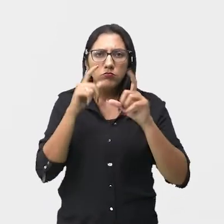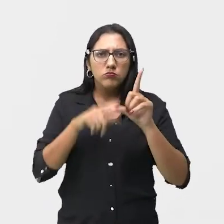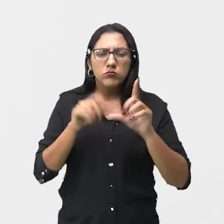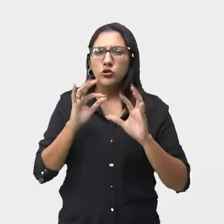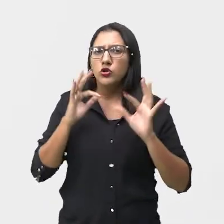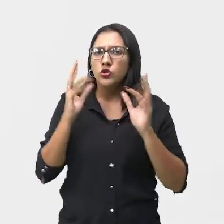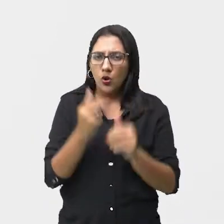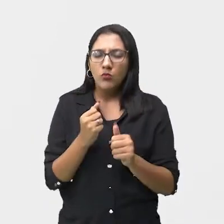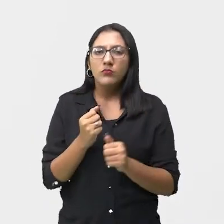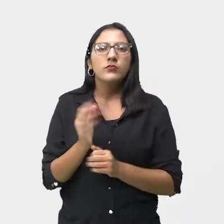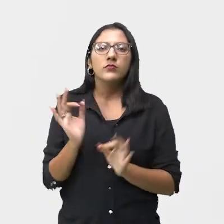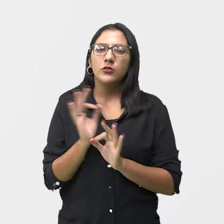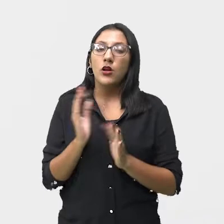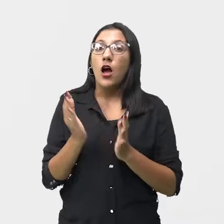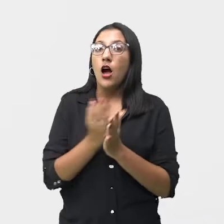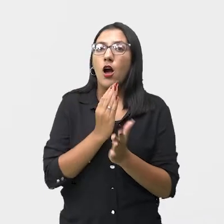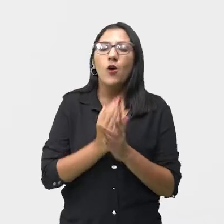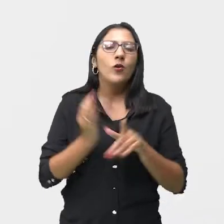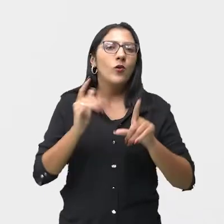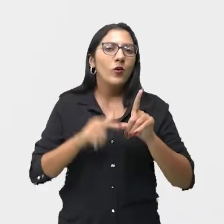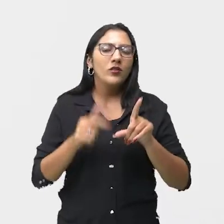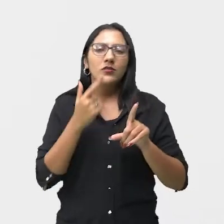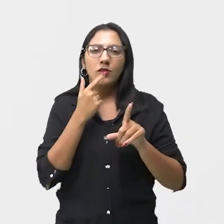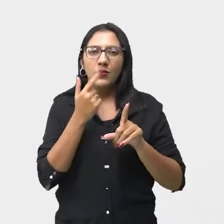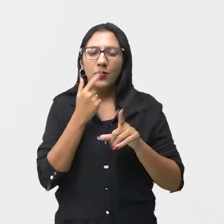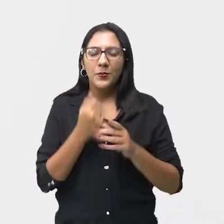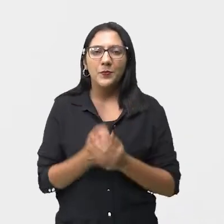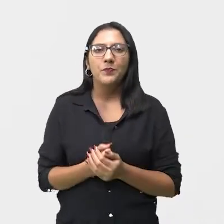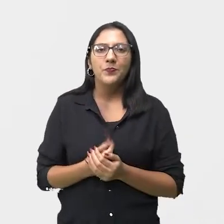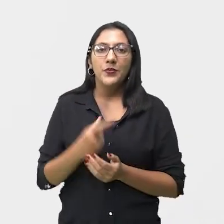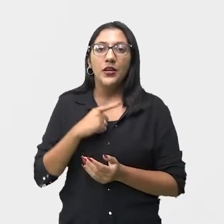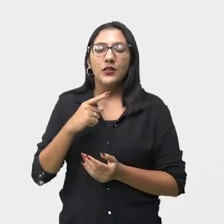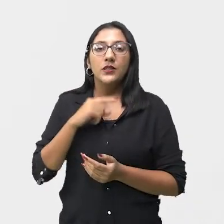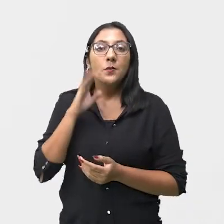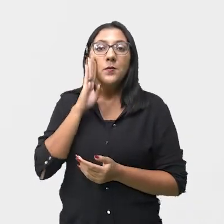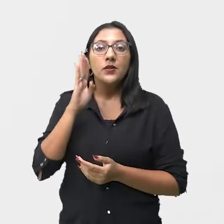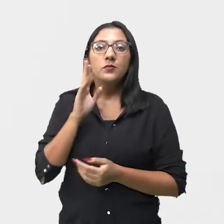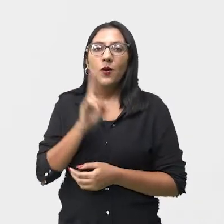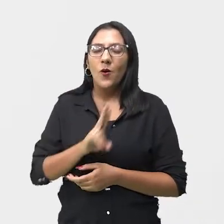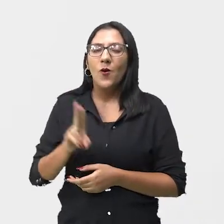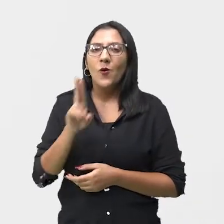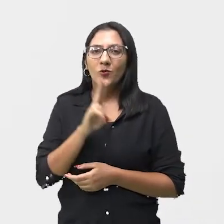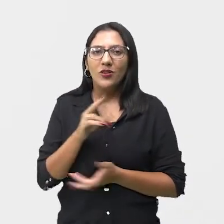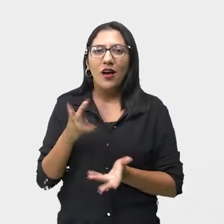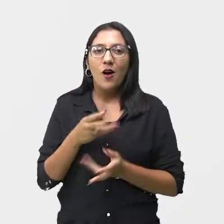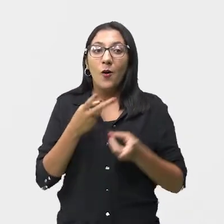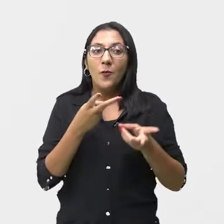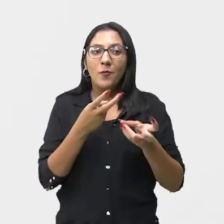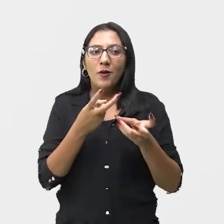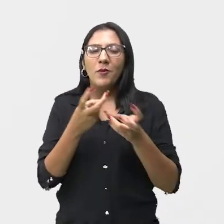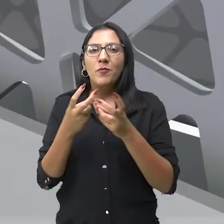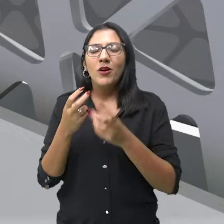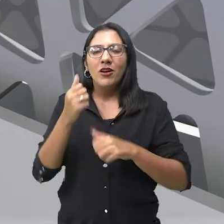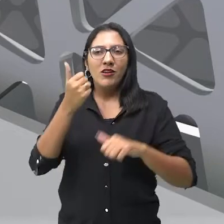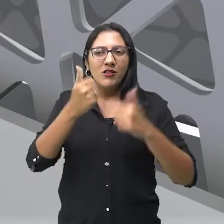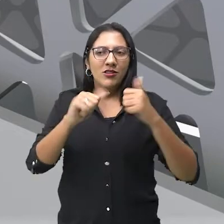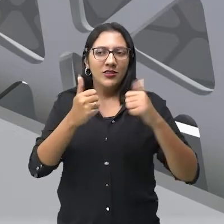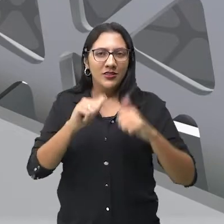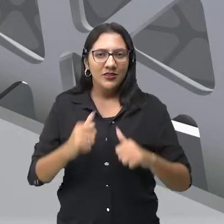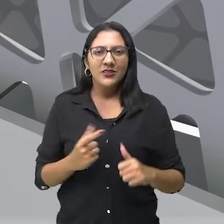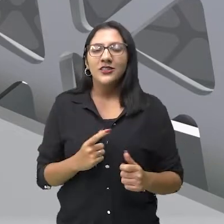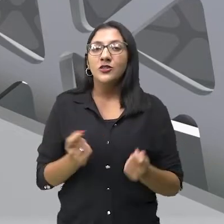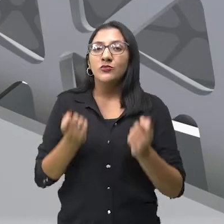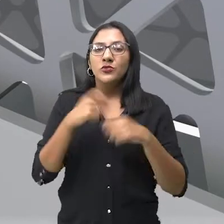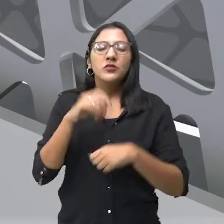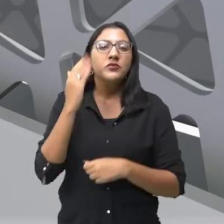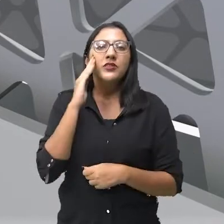Nós destacamos alguns porque a gente vai utilizá-los justamente para o nosso processo de análise, para